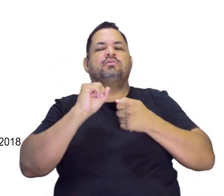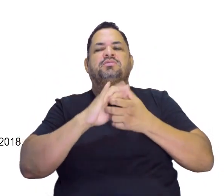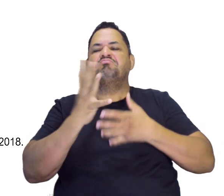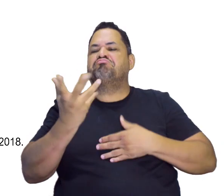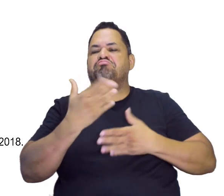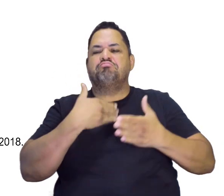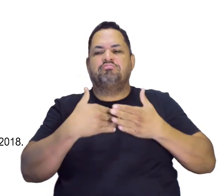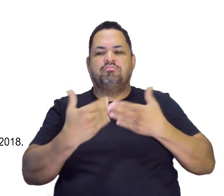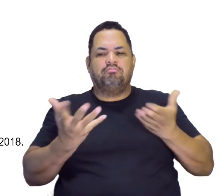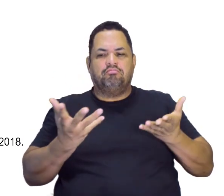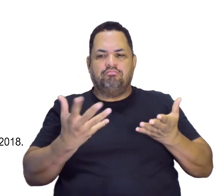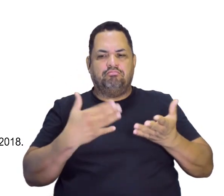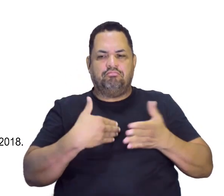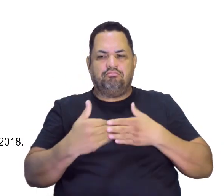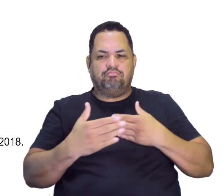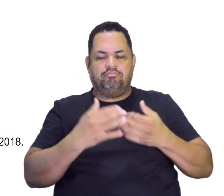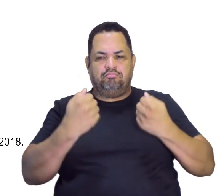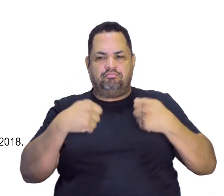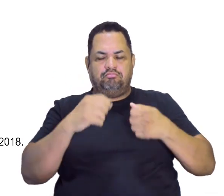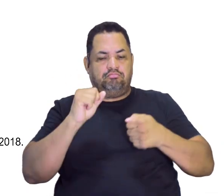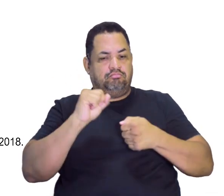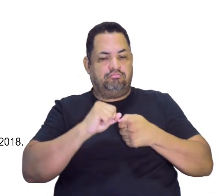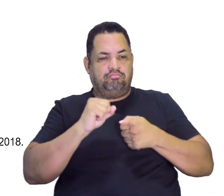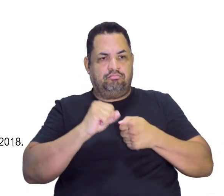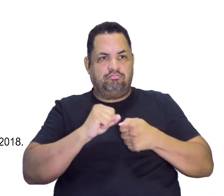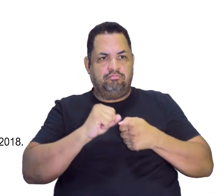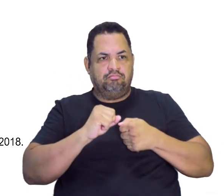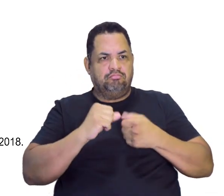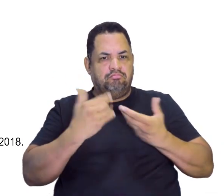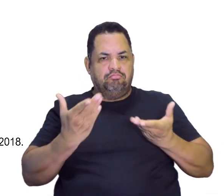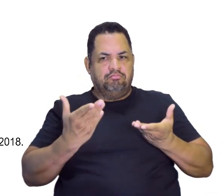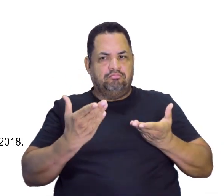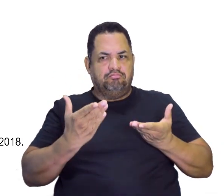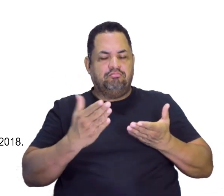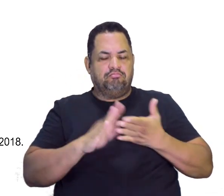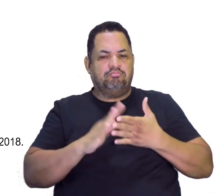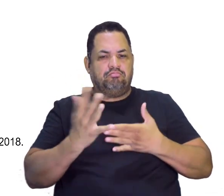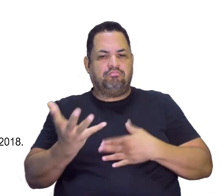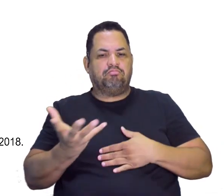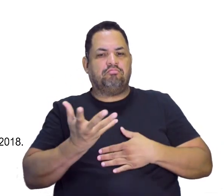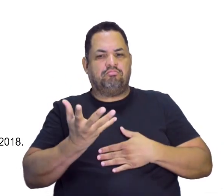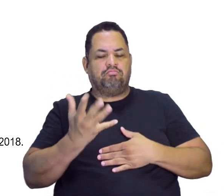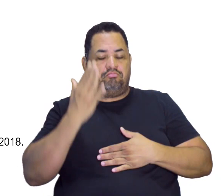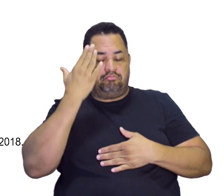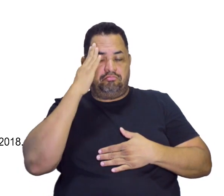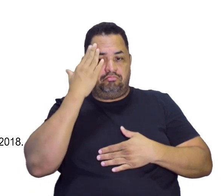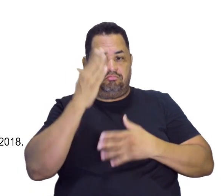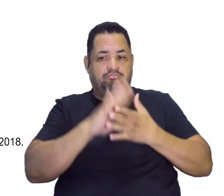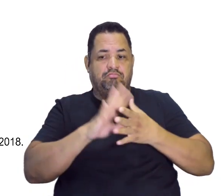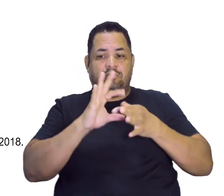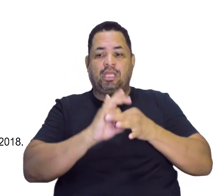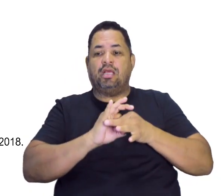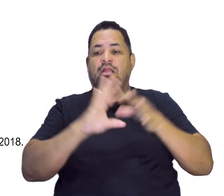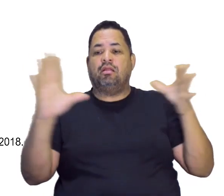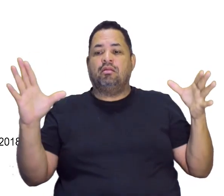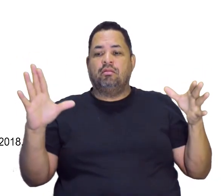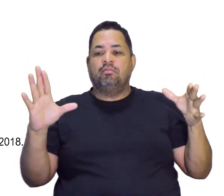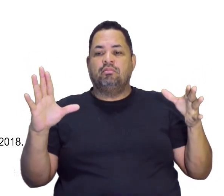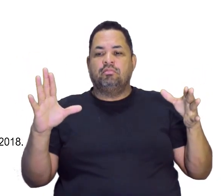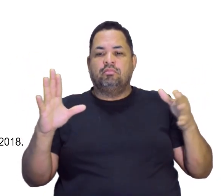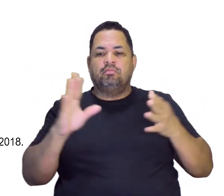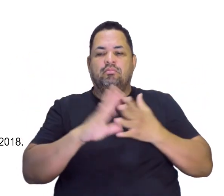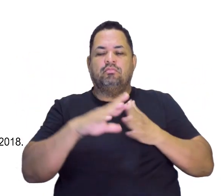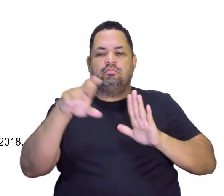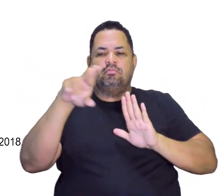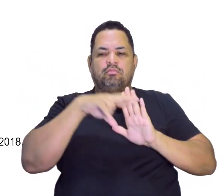quisesse el poderia fazer da maneira que ele bem quisesse entendesse porque ele estava livre eh